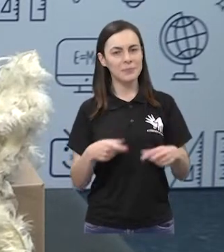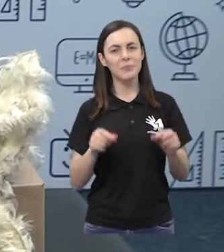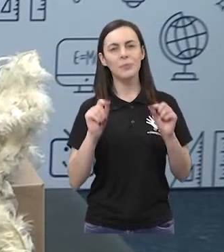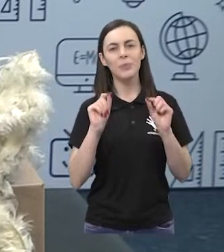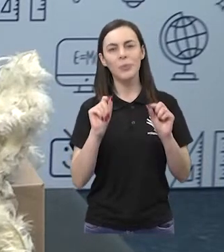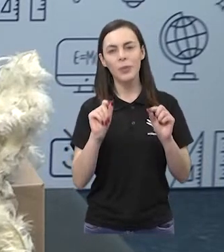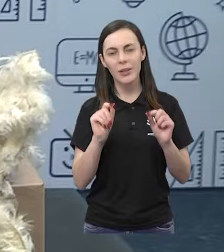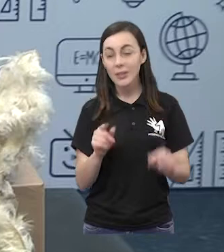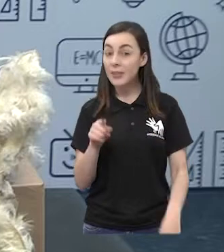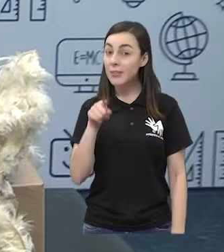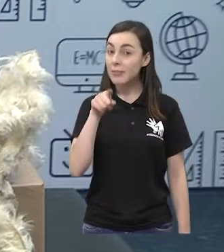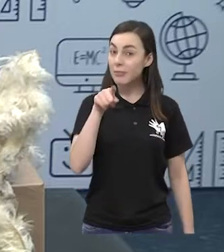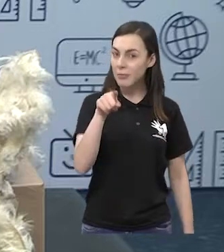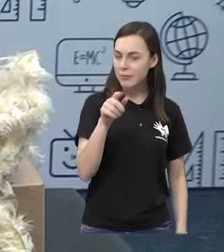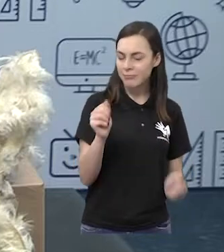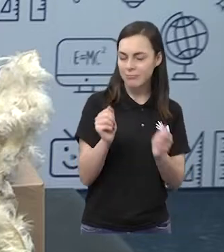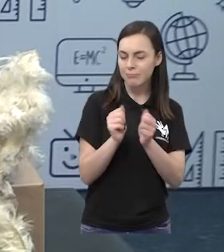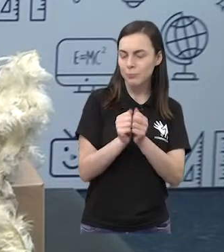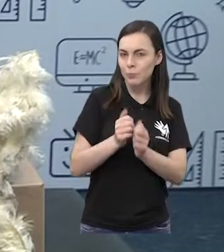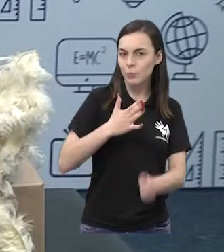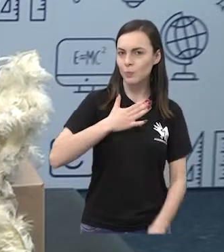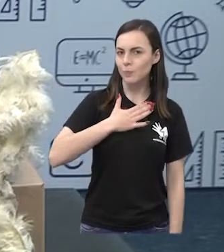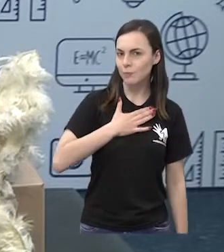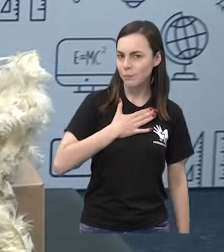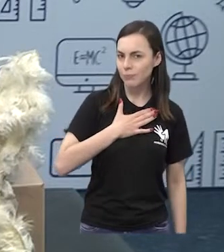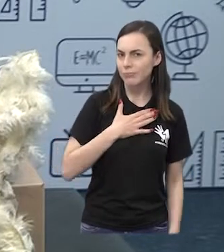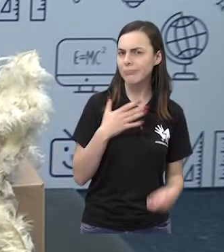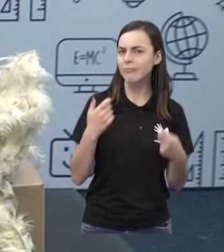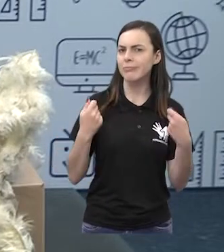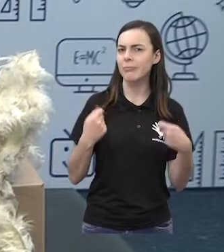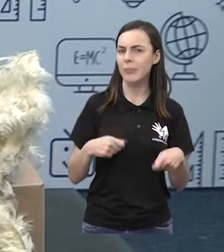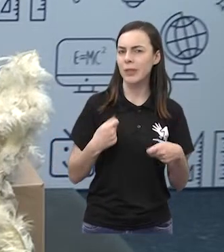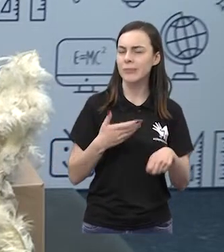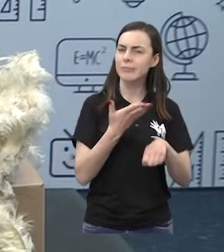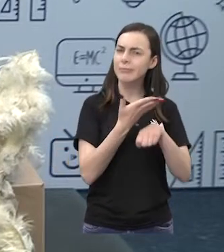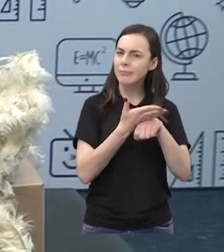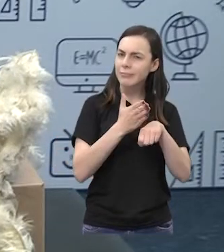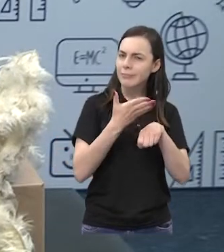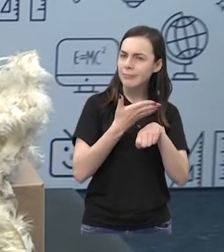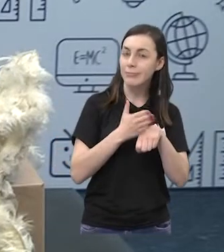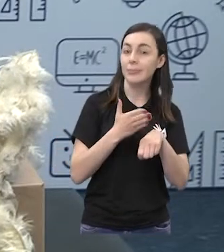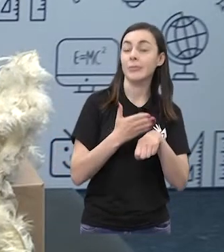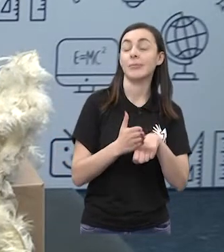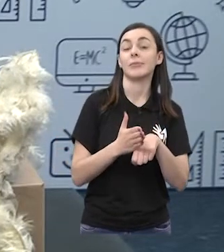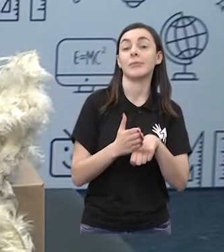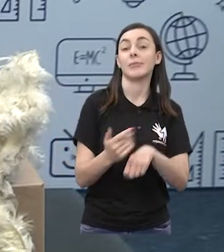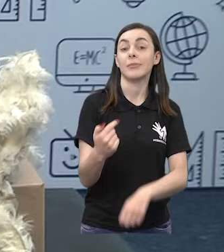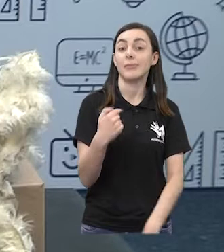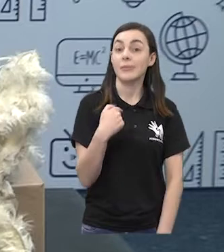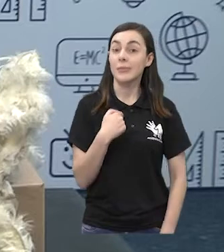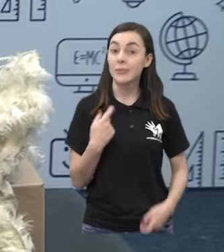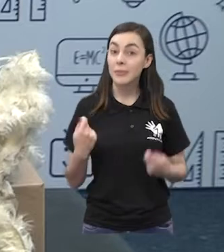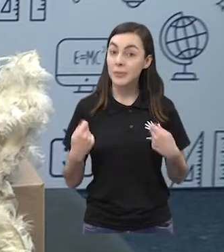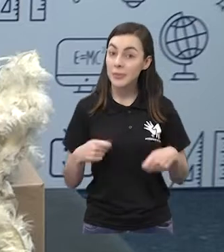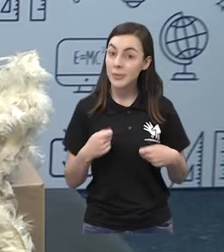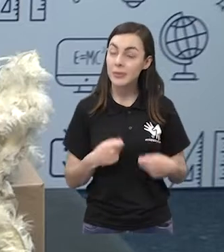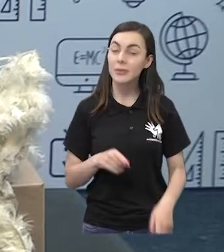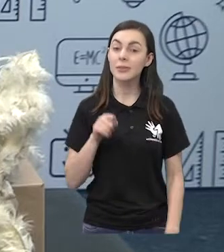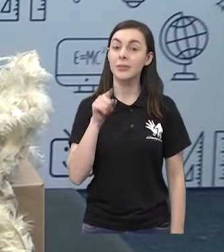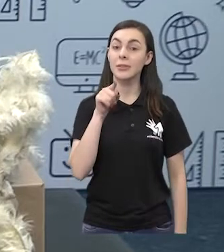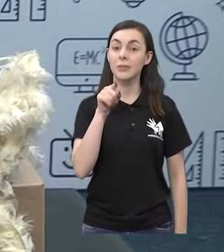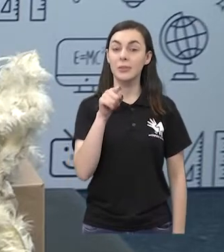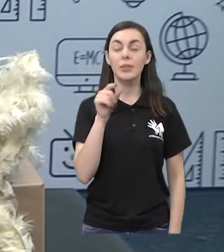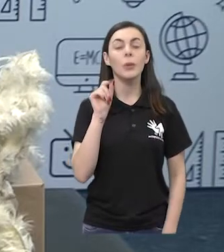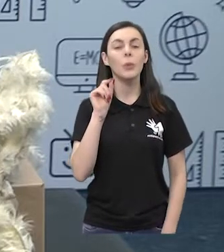preciso que você faça comigo agora o seguinte exercício eu preciso